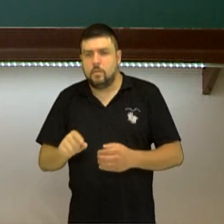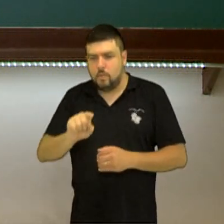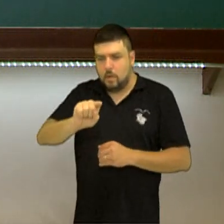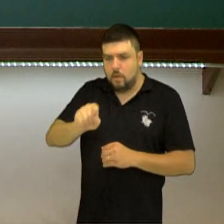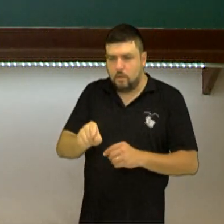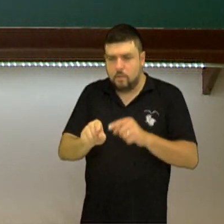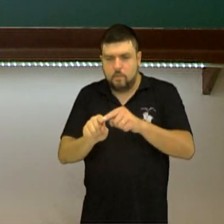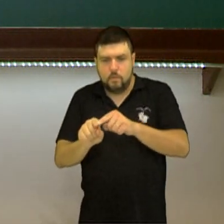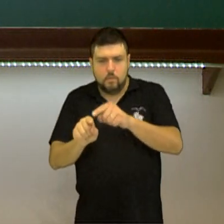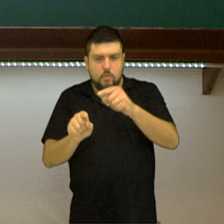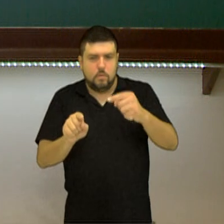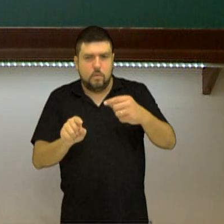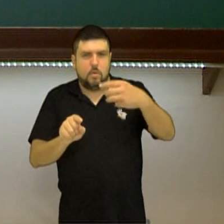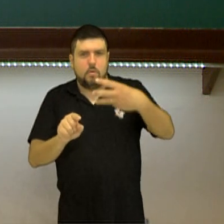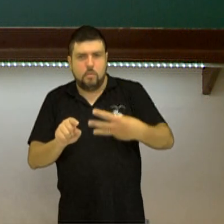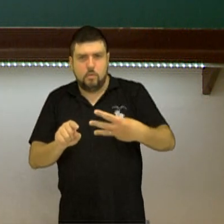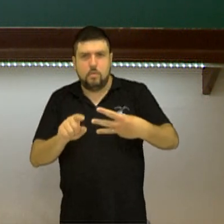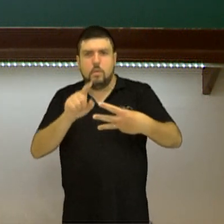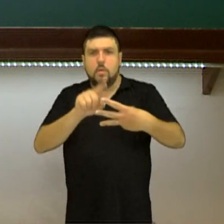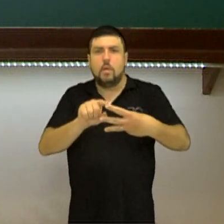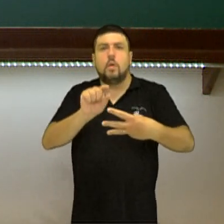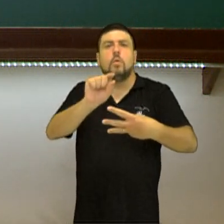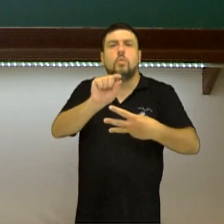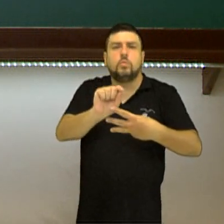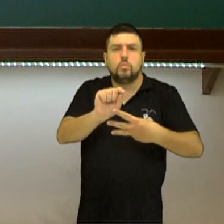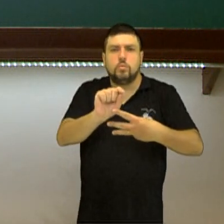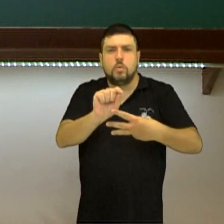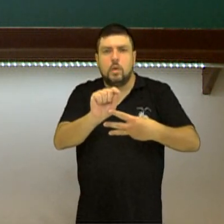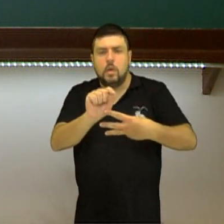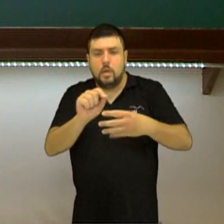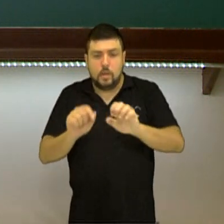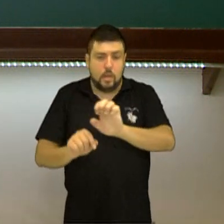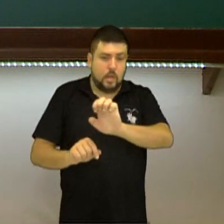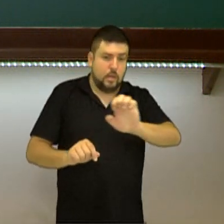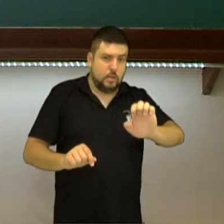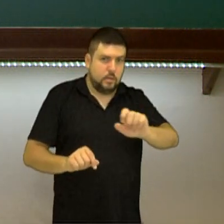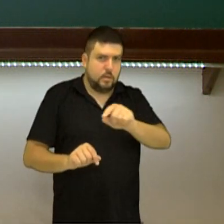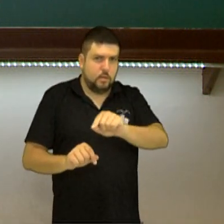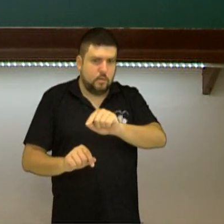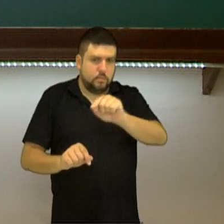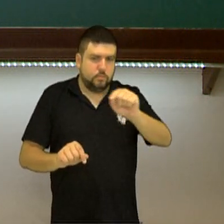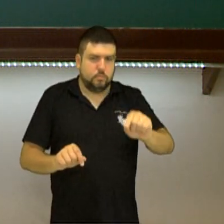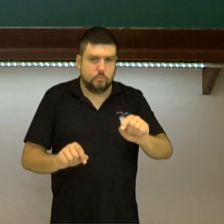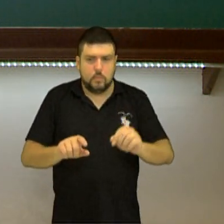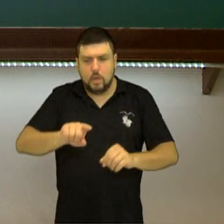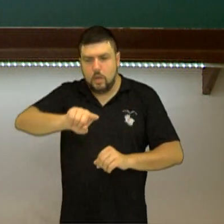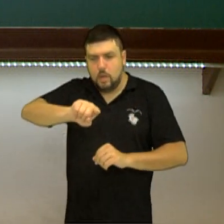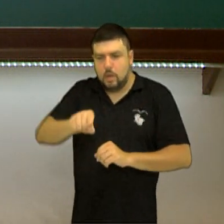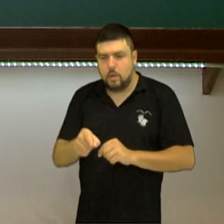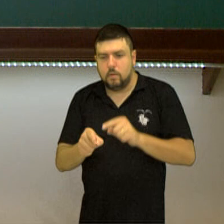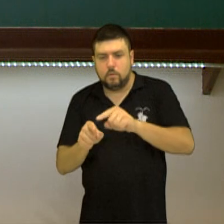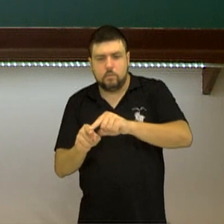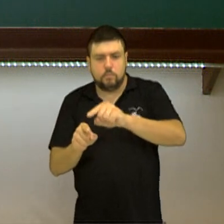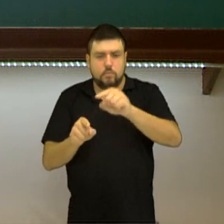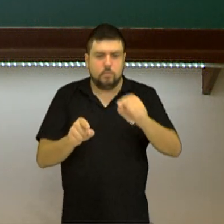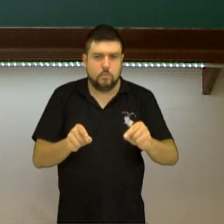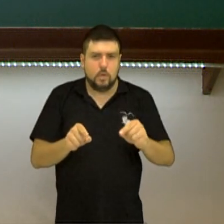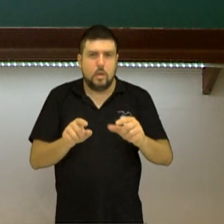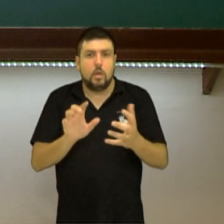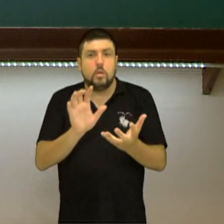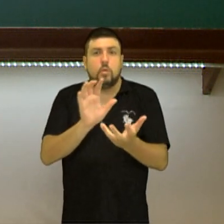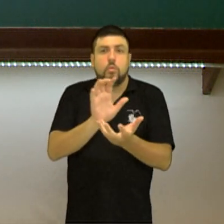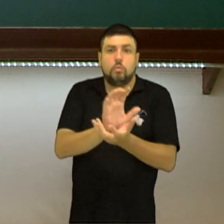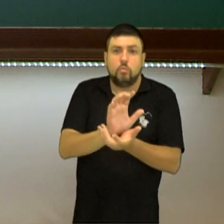indica que está naquela classe. Então, aqui a vírgula está na classe da unidade, 0, 1, 2, e para a